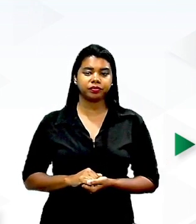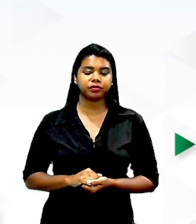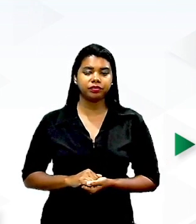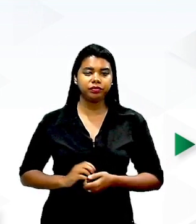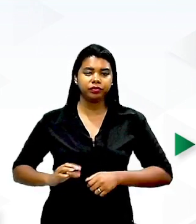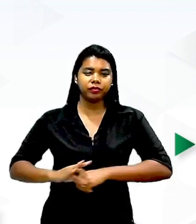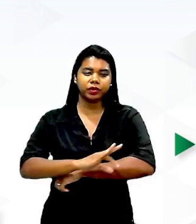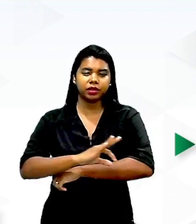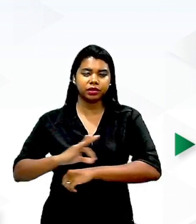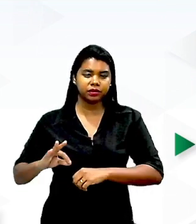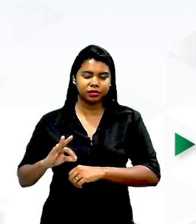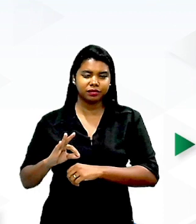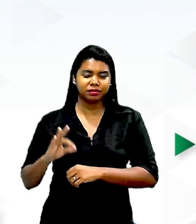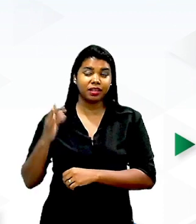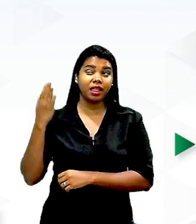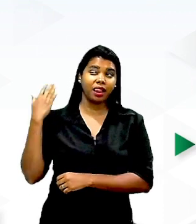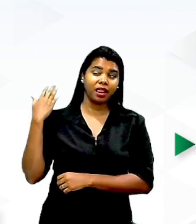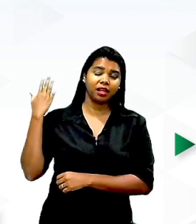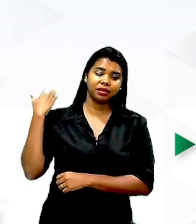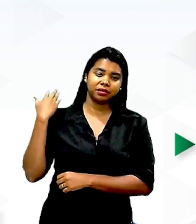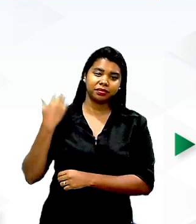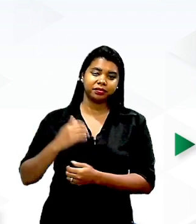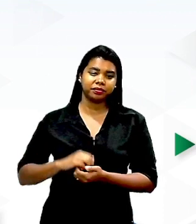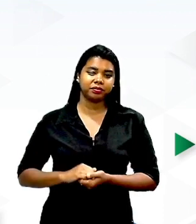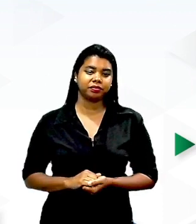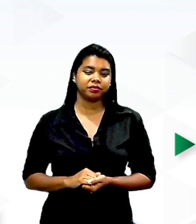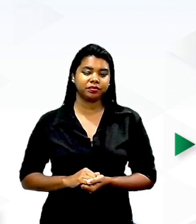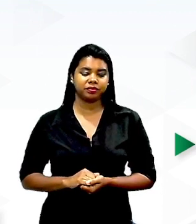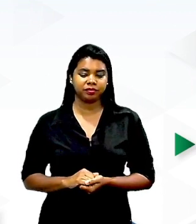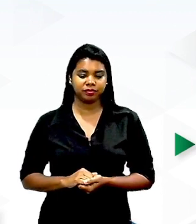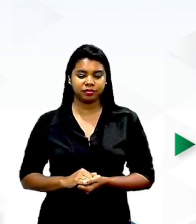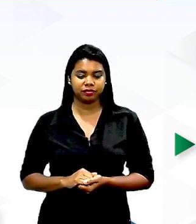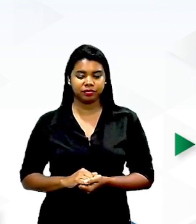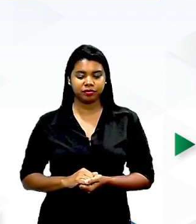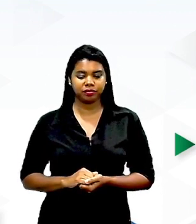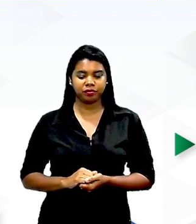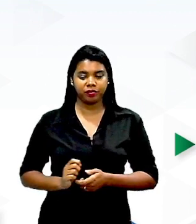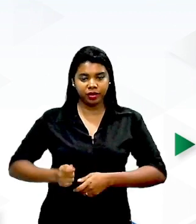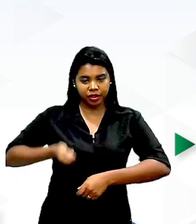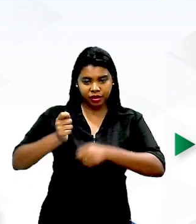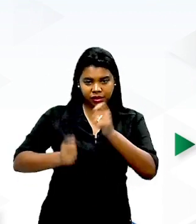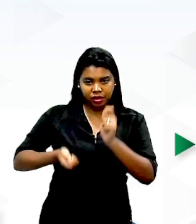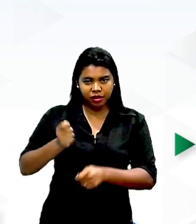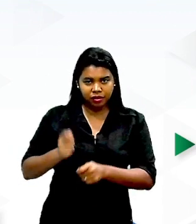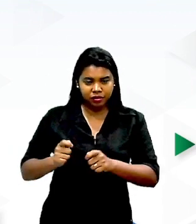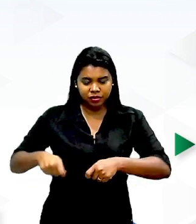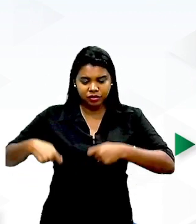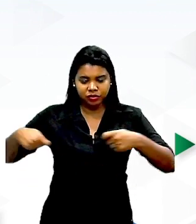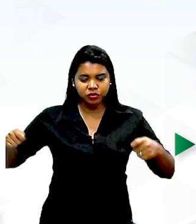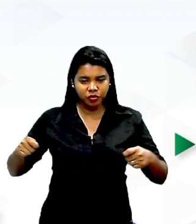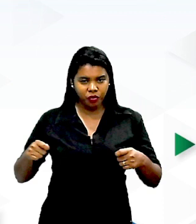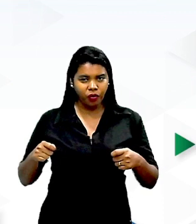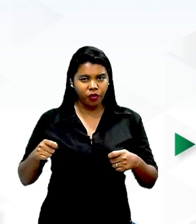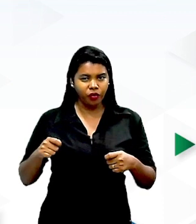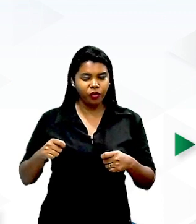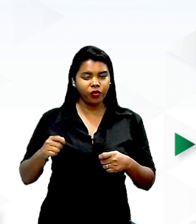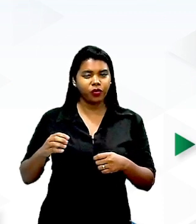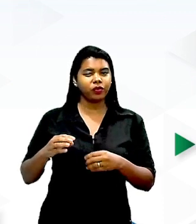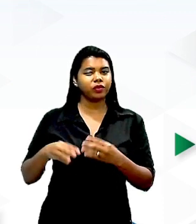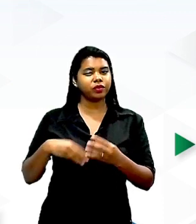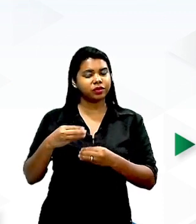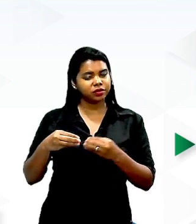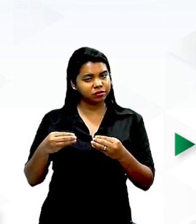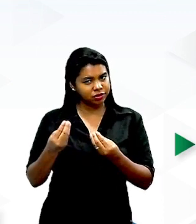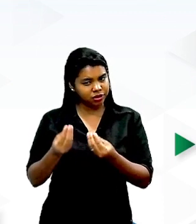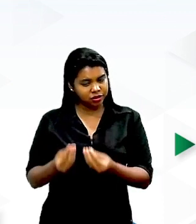engenheiros, arquitetos. Naquela época a gente chamava de esticadores de cordas, agrimensores, eram os nomes dados a esses funcionários